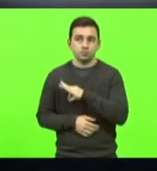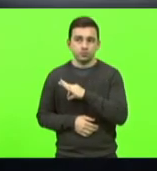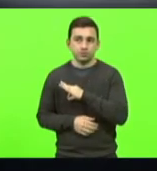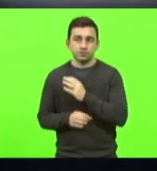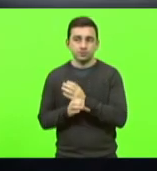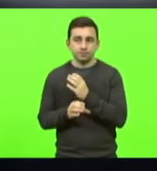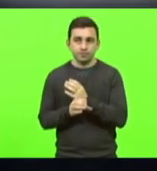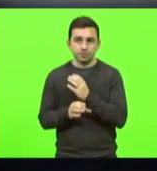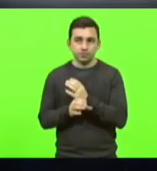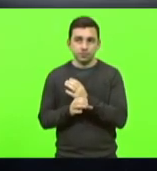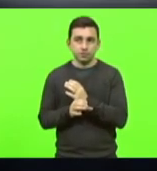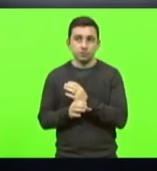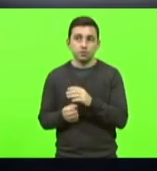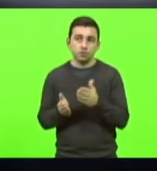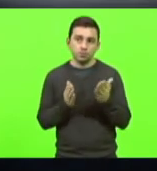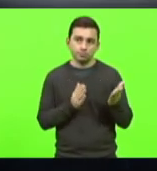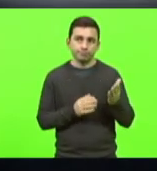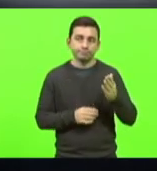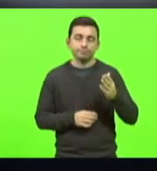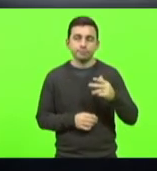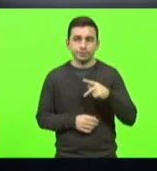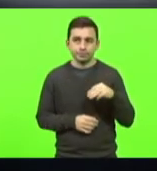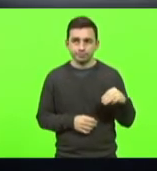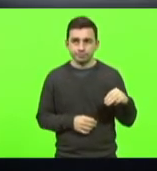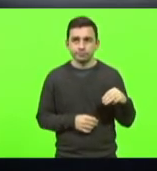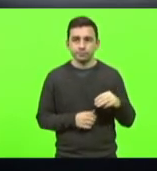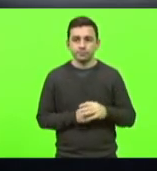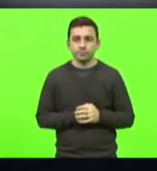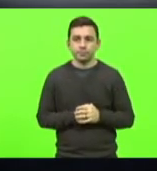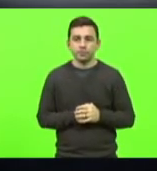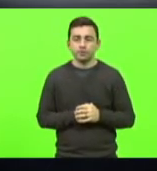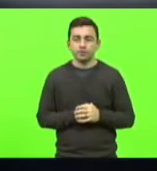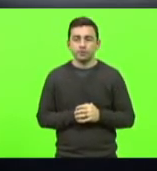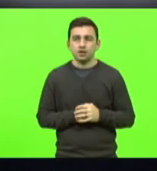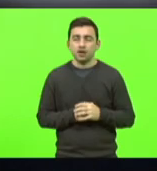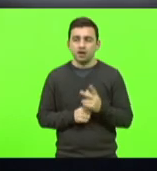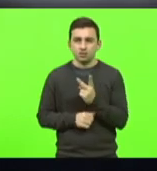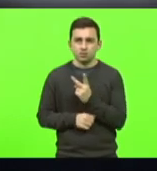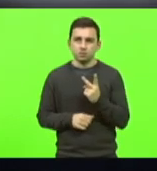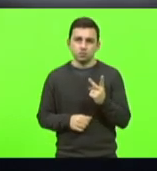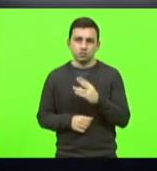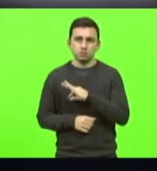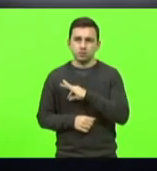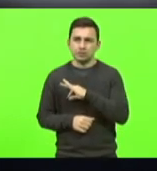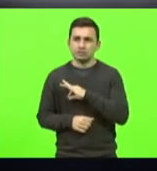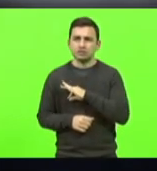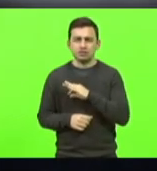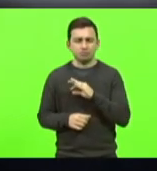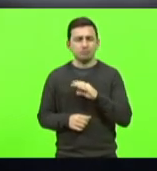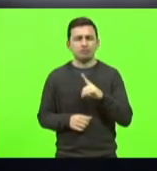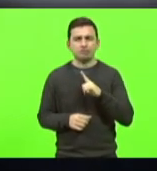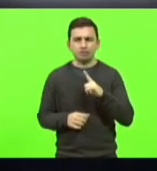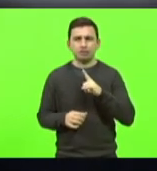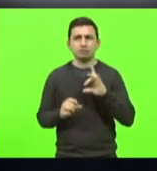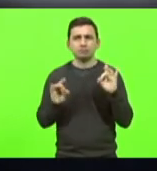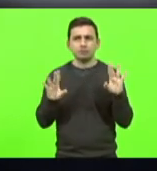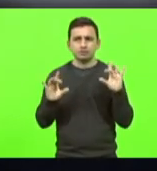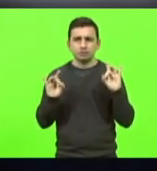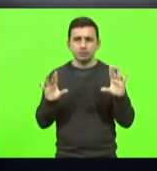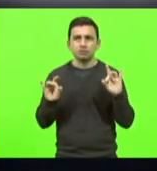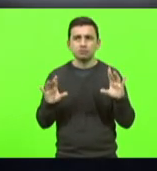Civil EA Polícia Militar em todas as duas polícias tem o crédito extraordinário né